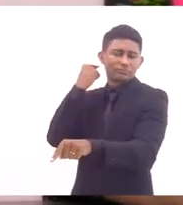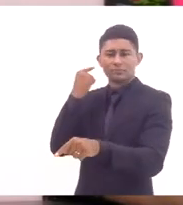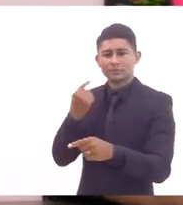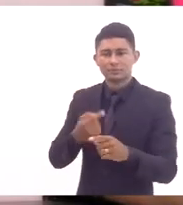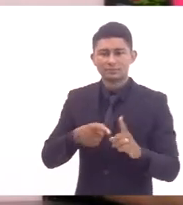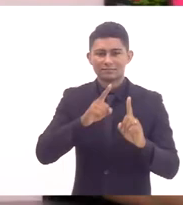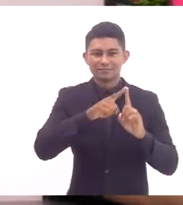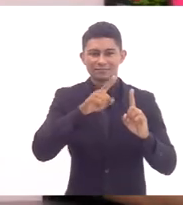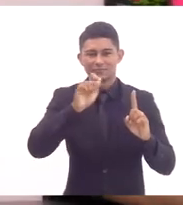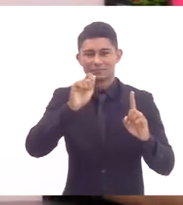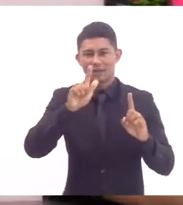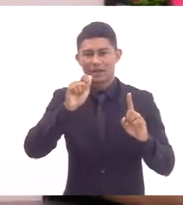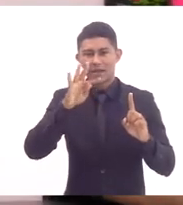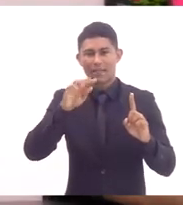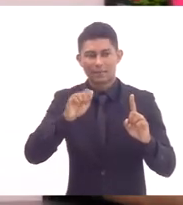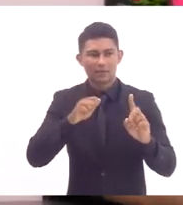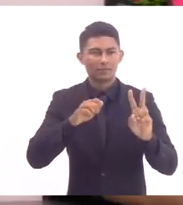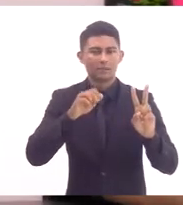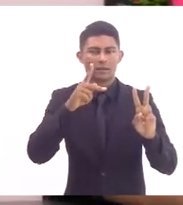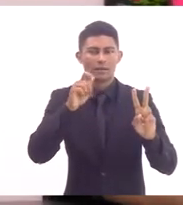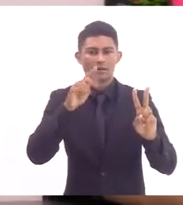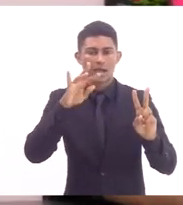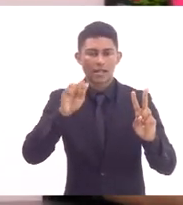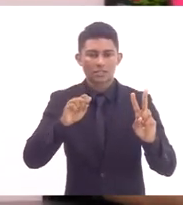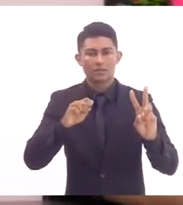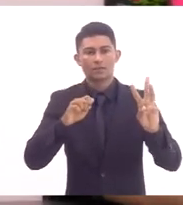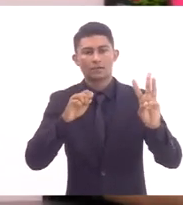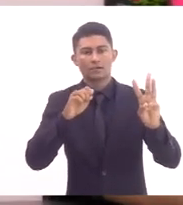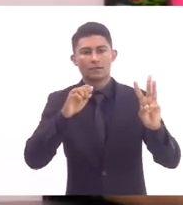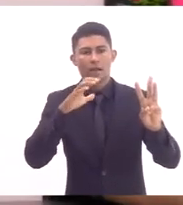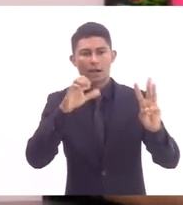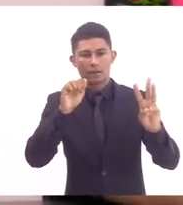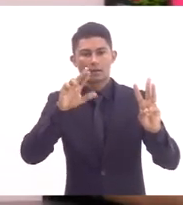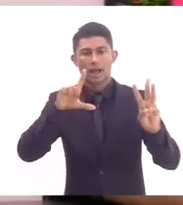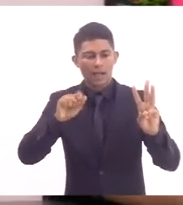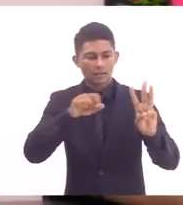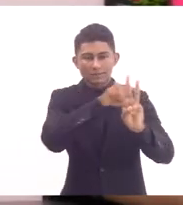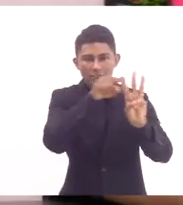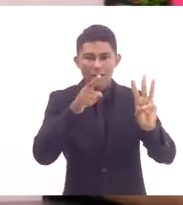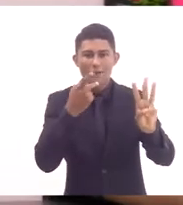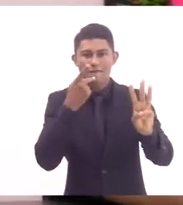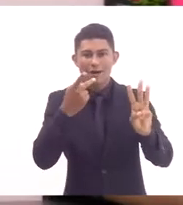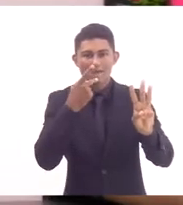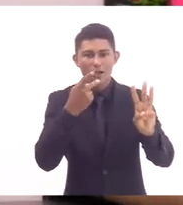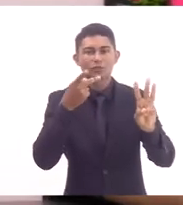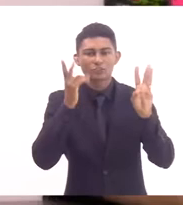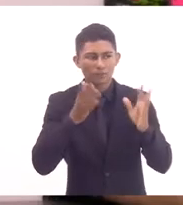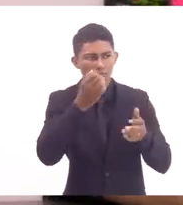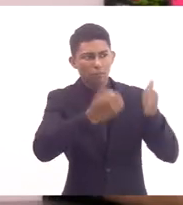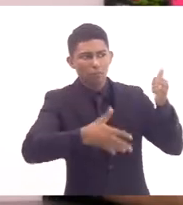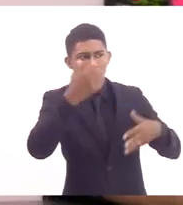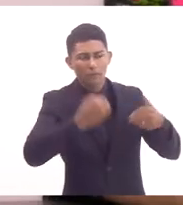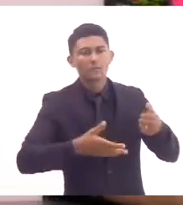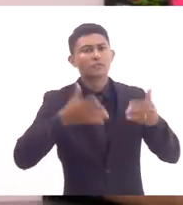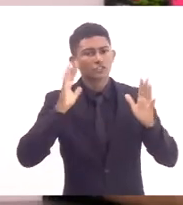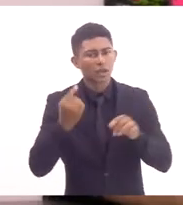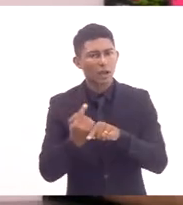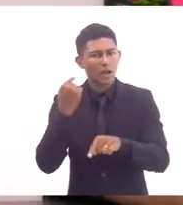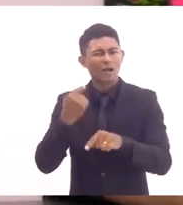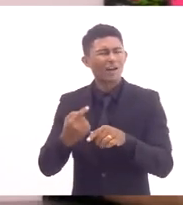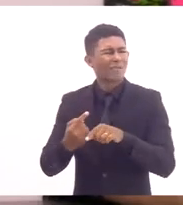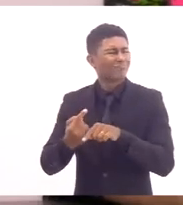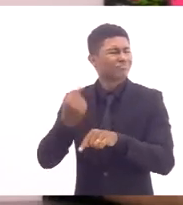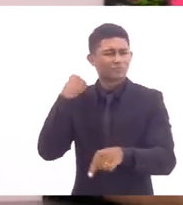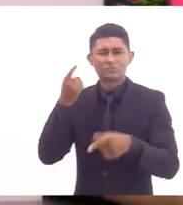pela Dra a capela da Dra Carla Brasil a gente já vinha vivenciando uma situação de alto índice de mortalidade materna